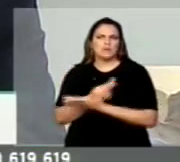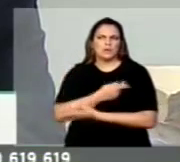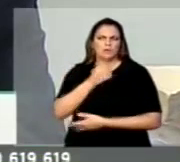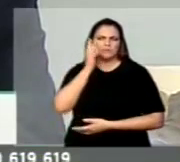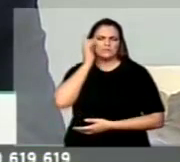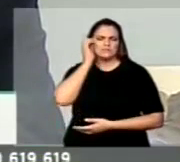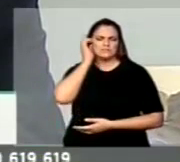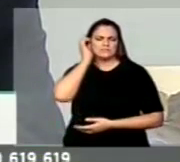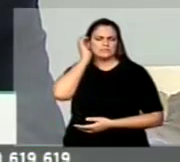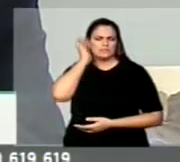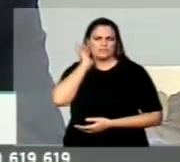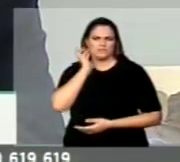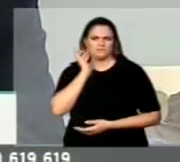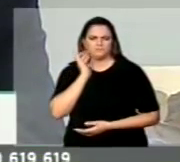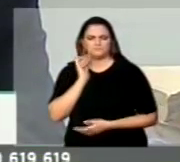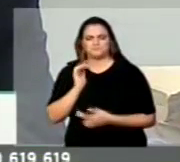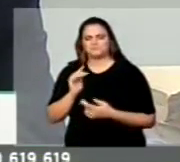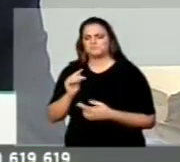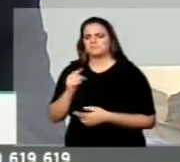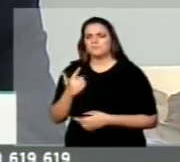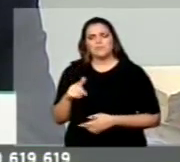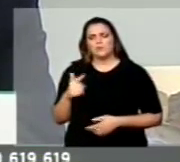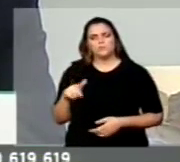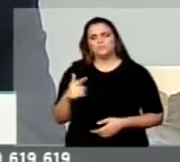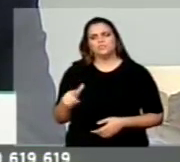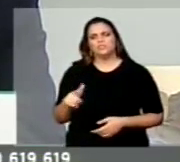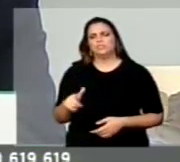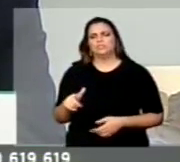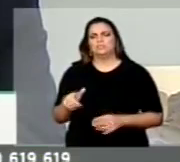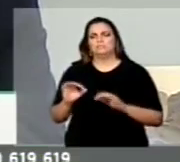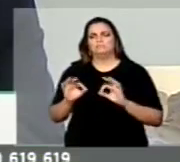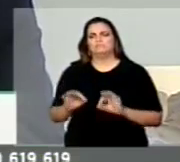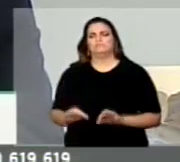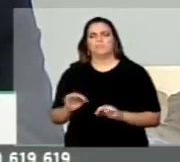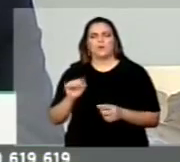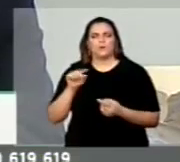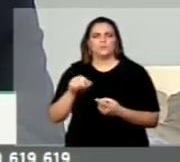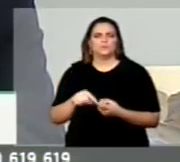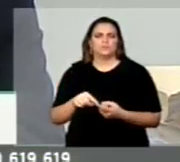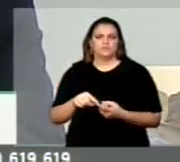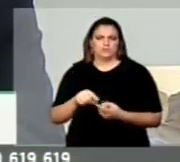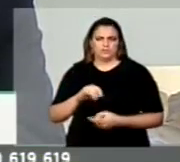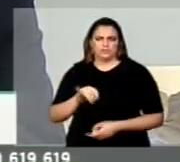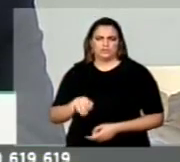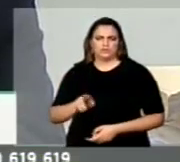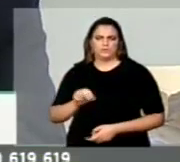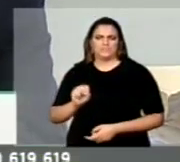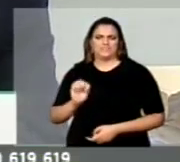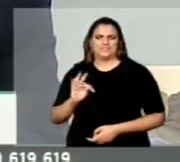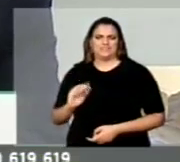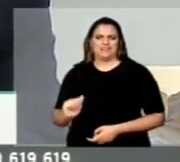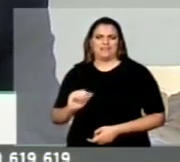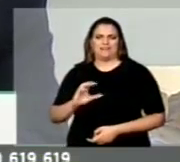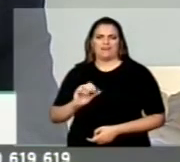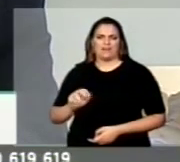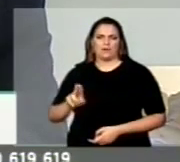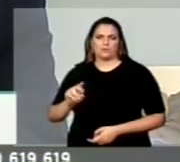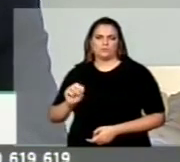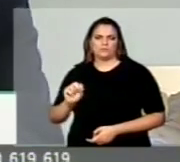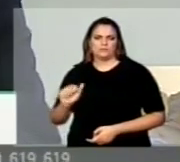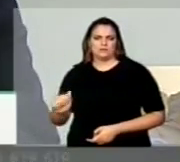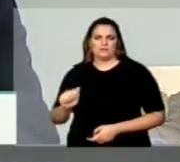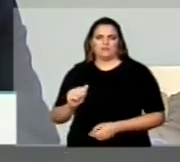tinha a efetiva avaliação de justa causa, como seria uma justa causa de ação penal. Talvez no futuro a